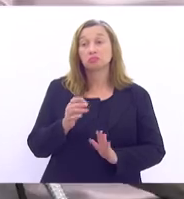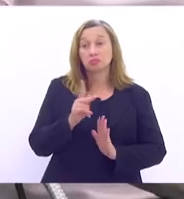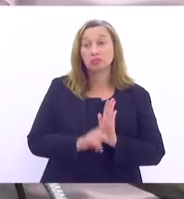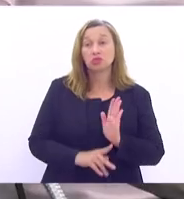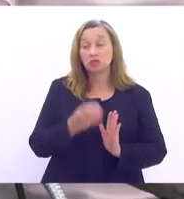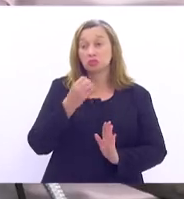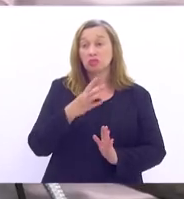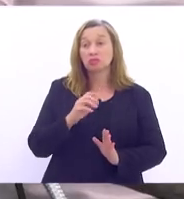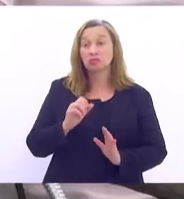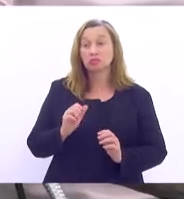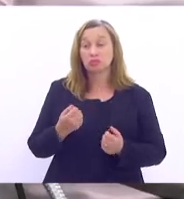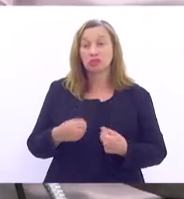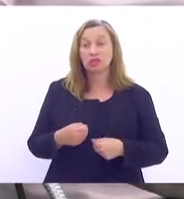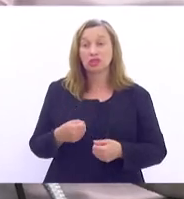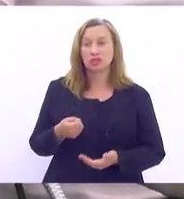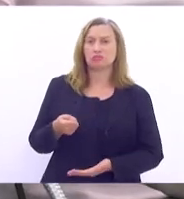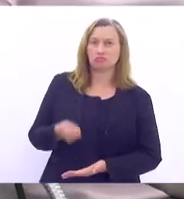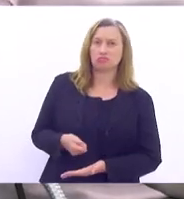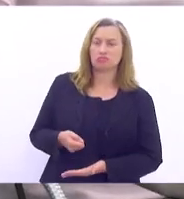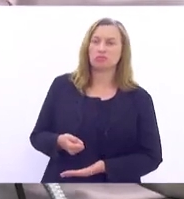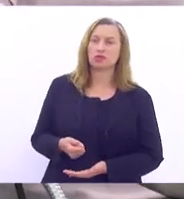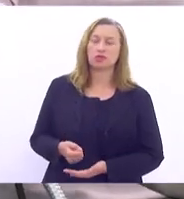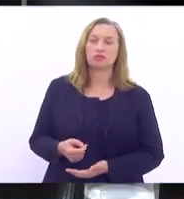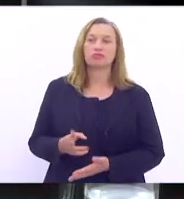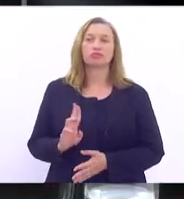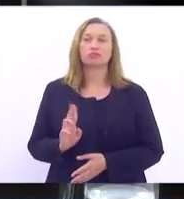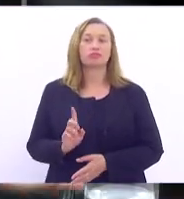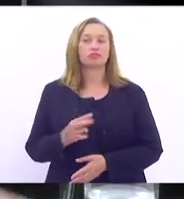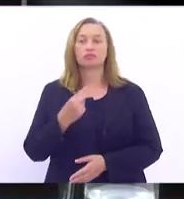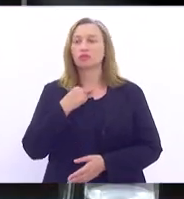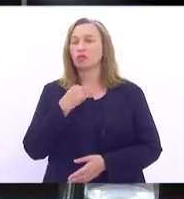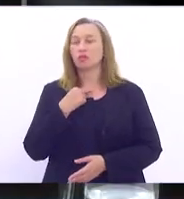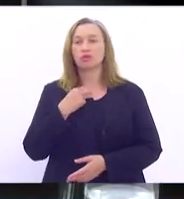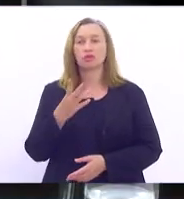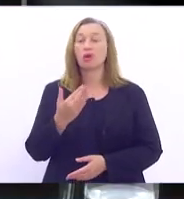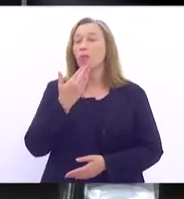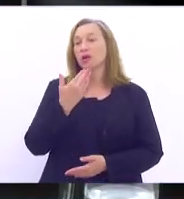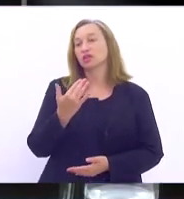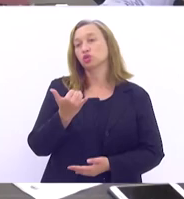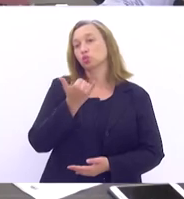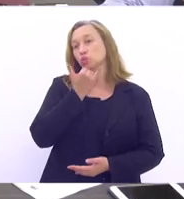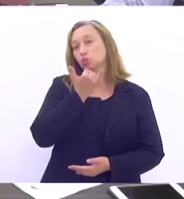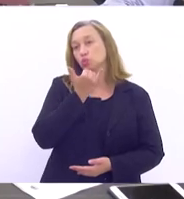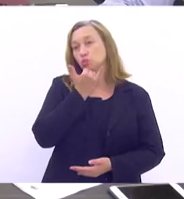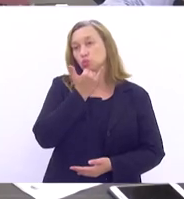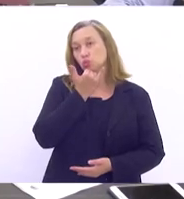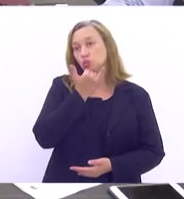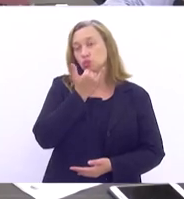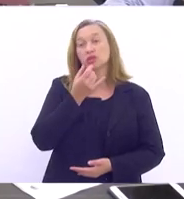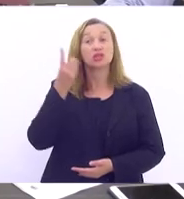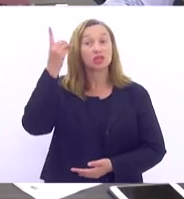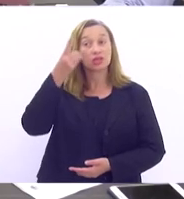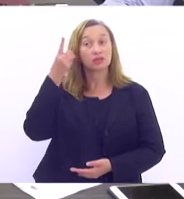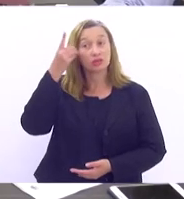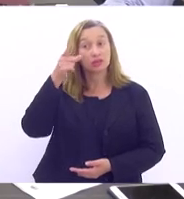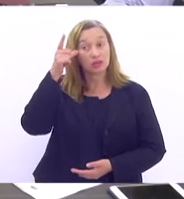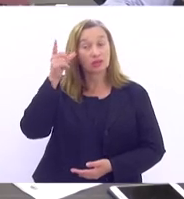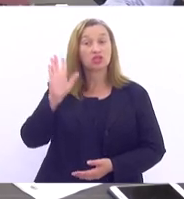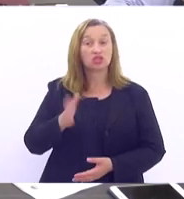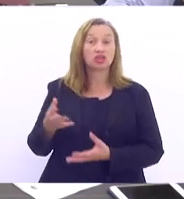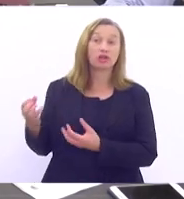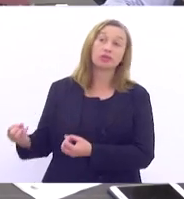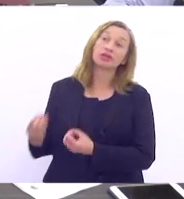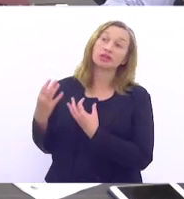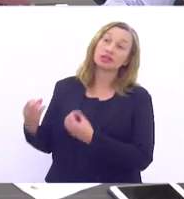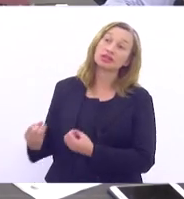ser impositivo. Mas eu nem impositivo fez para não ser transformado em autorizativo. Eu peço desculpa. A deputada Lucinha já tinha me ensinado,